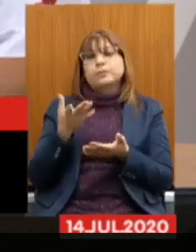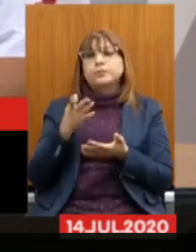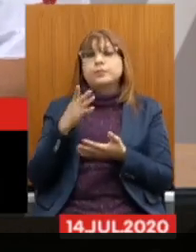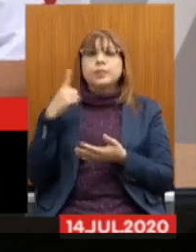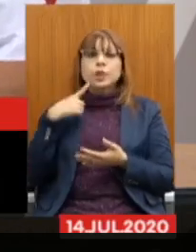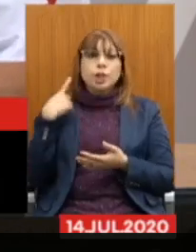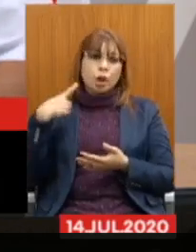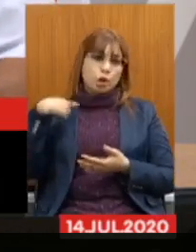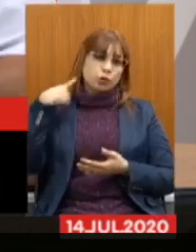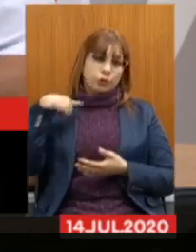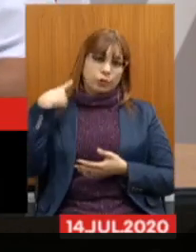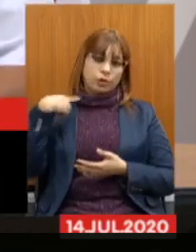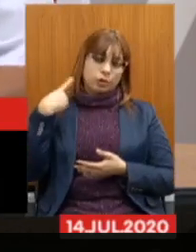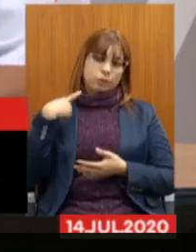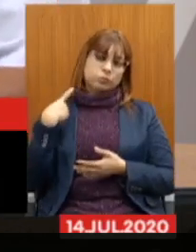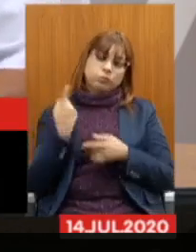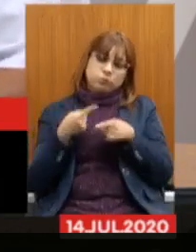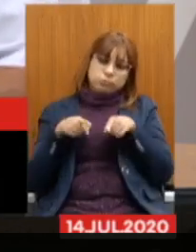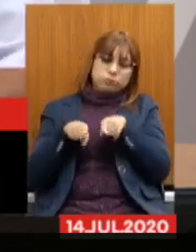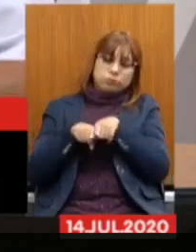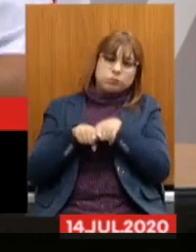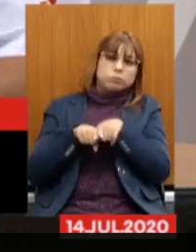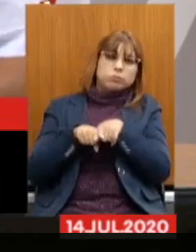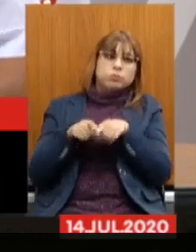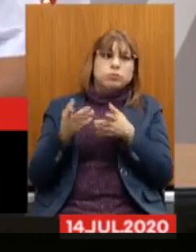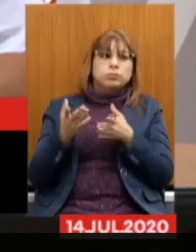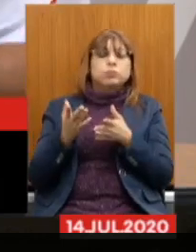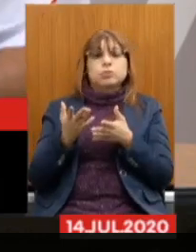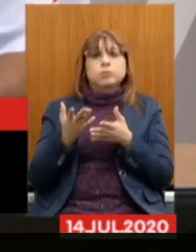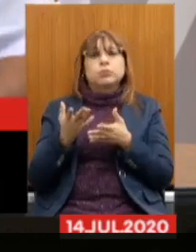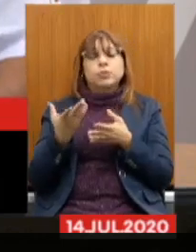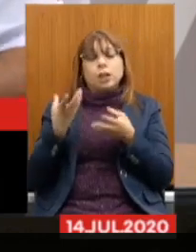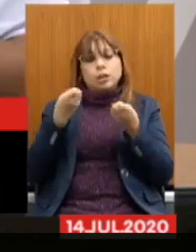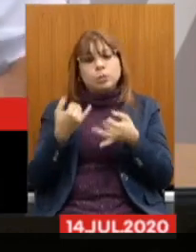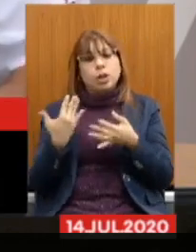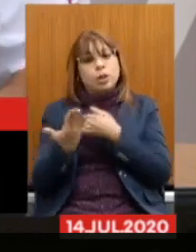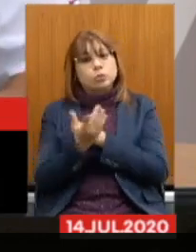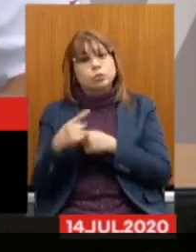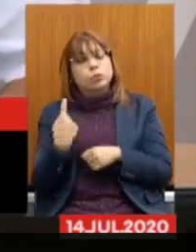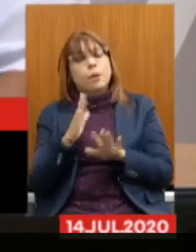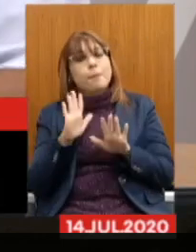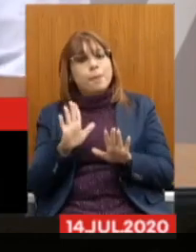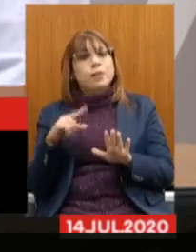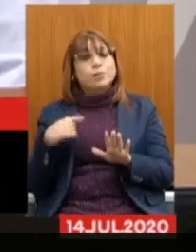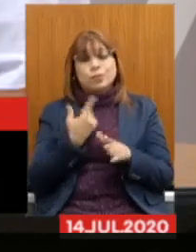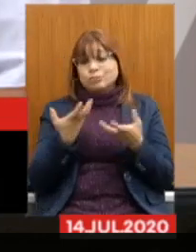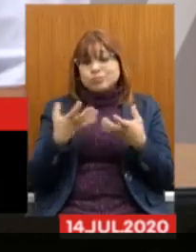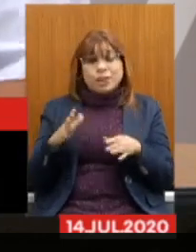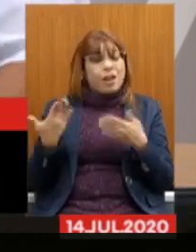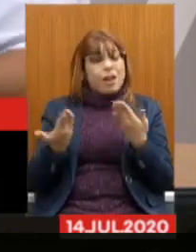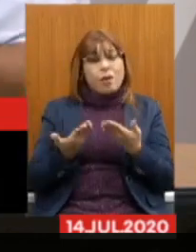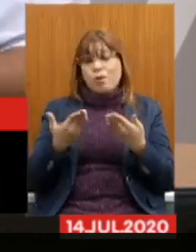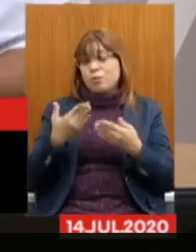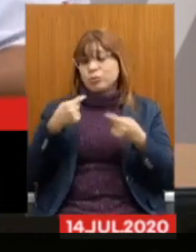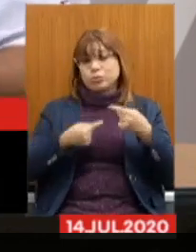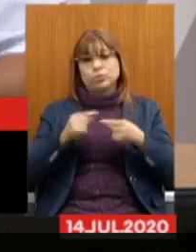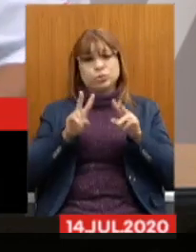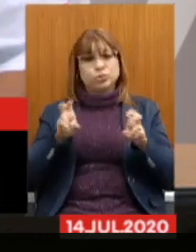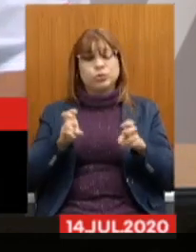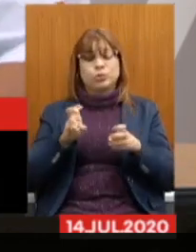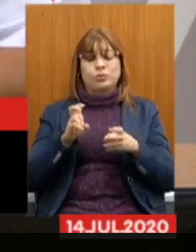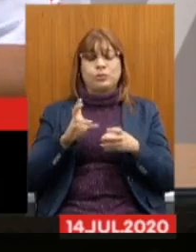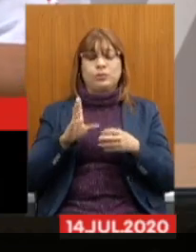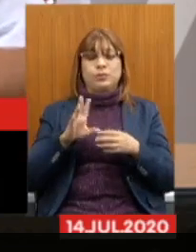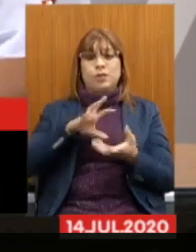mas estamos, não queremos, de maneira nenhuma, legitimar essa discussão da reforma. A partir do momento que,